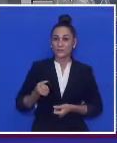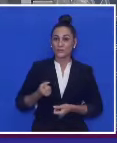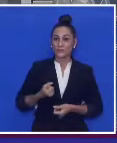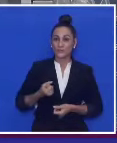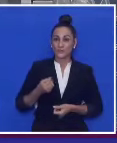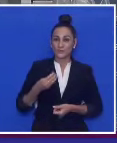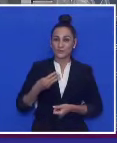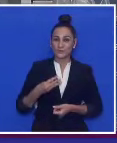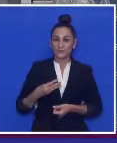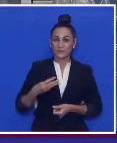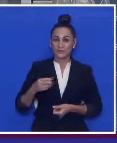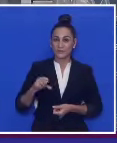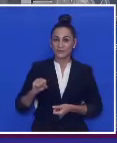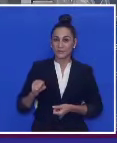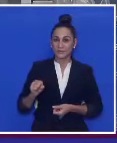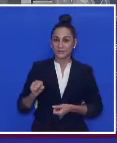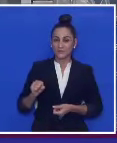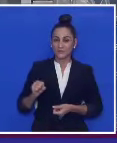38.